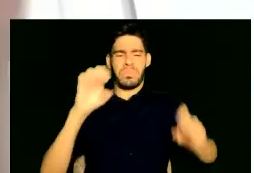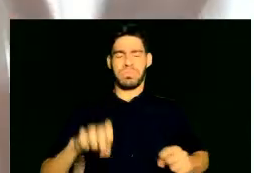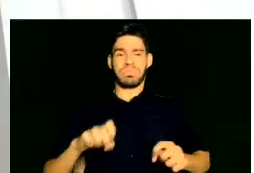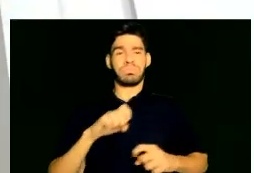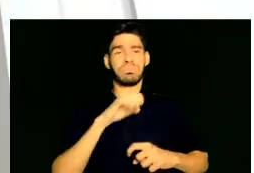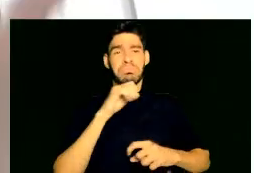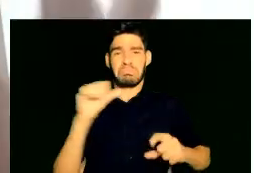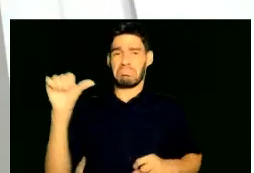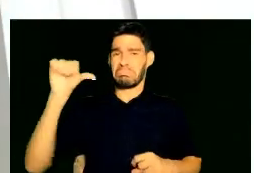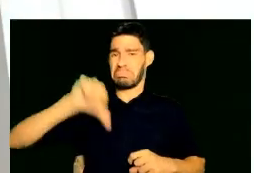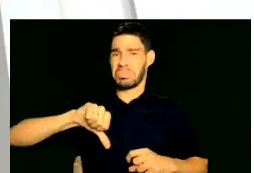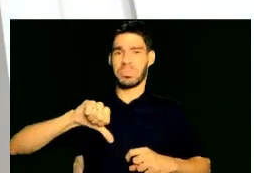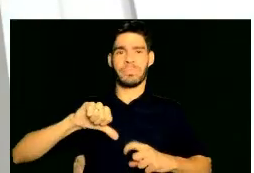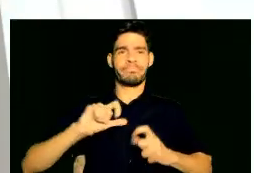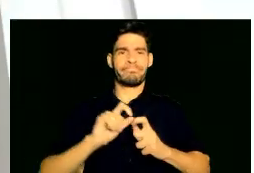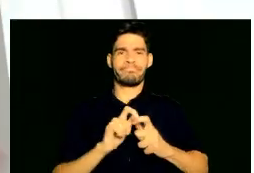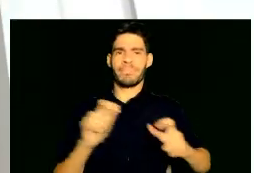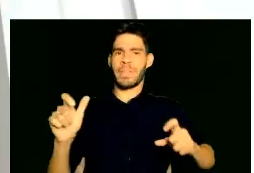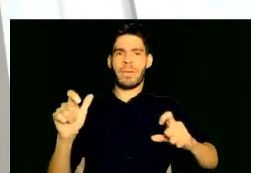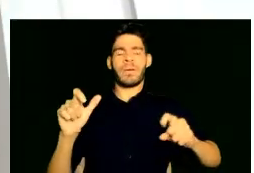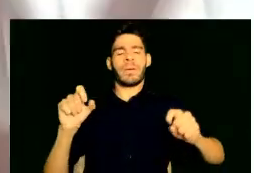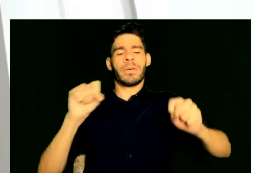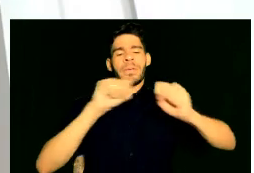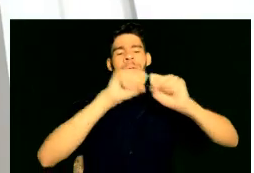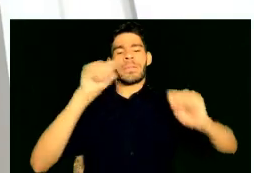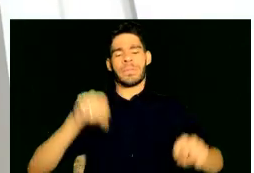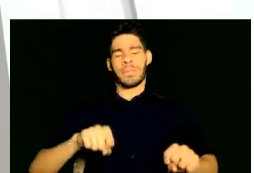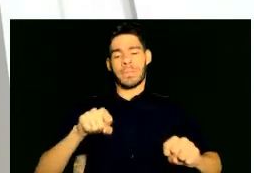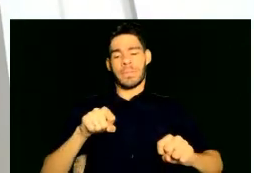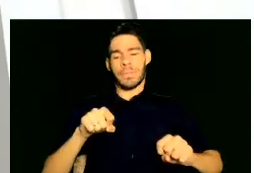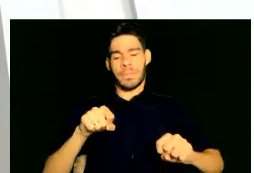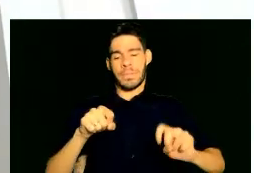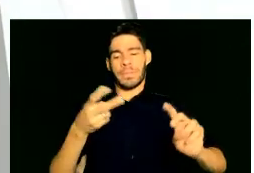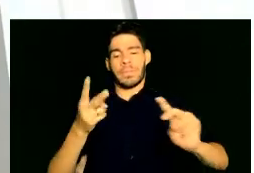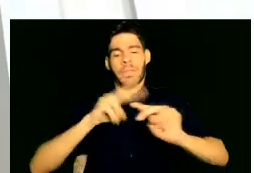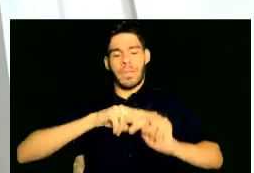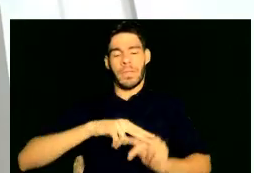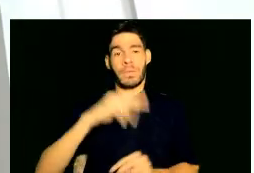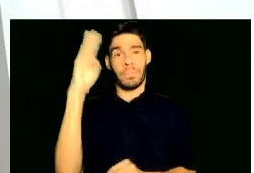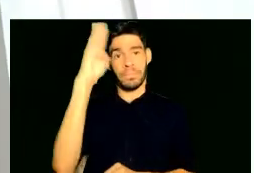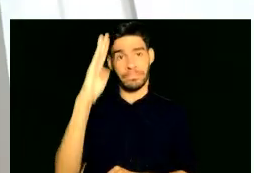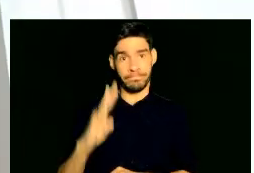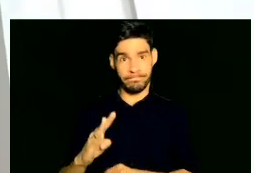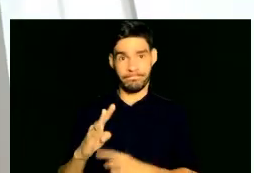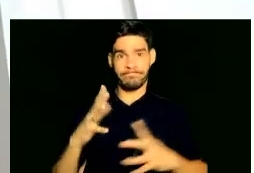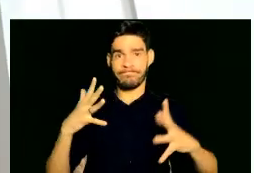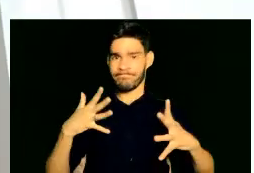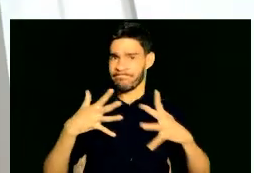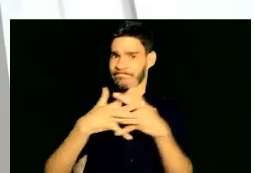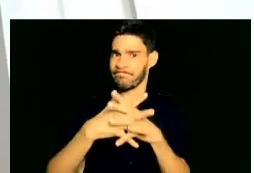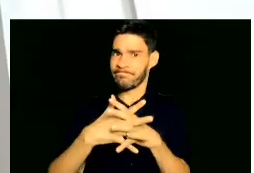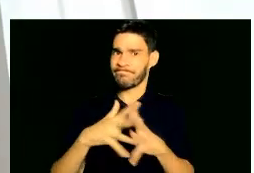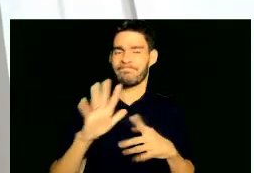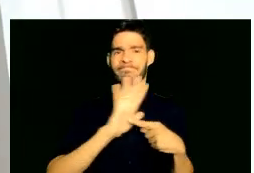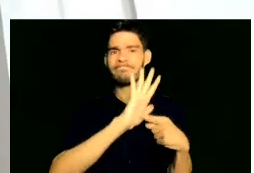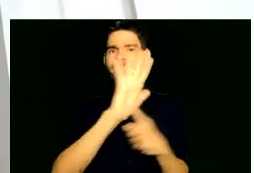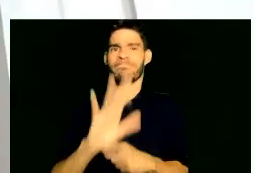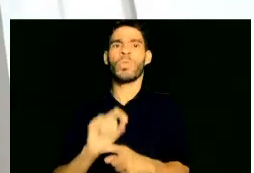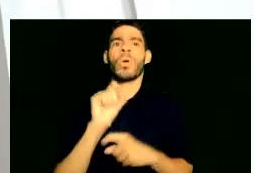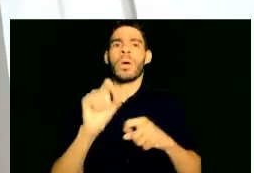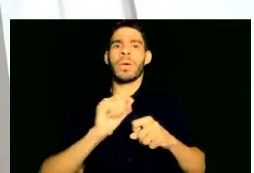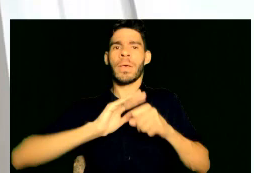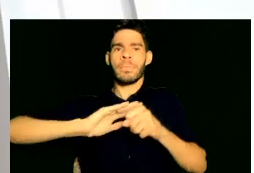calamidade, de completa desestrutura da maior parte das estruturas prisionais no Brasil. Essa contradição,